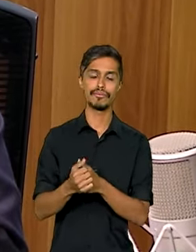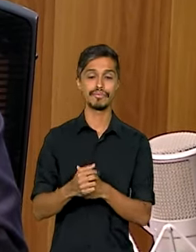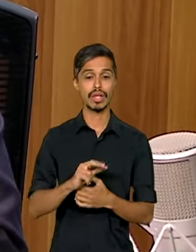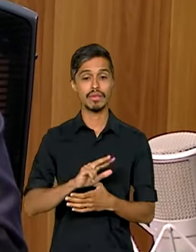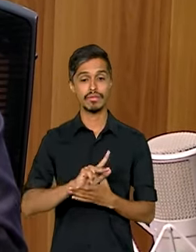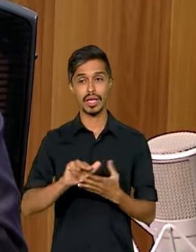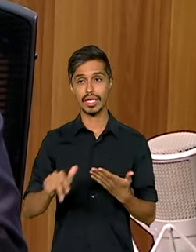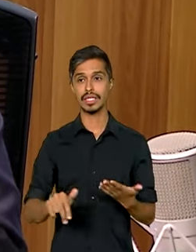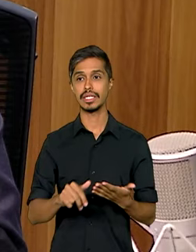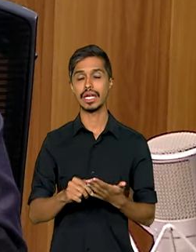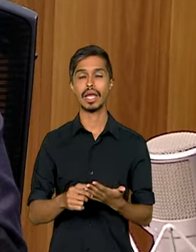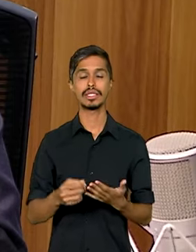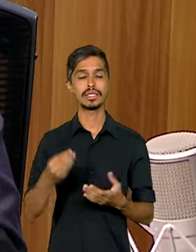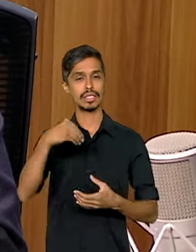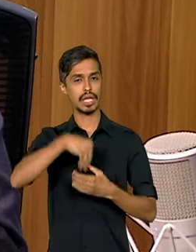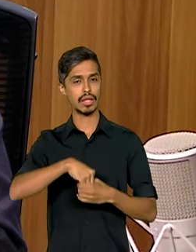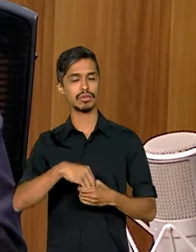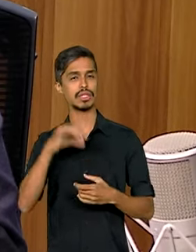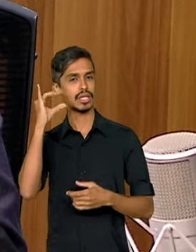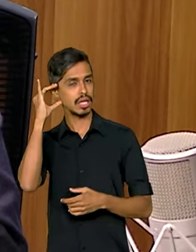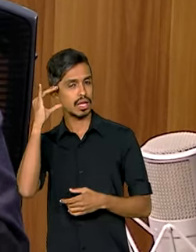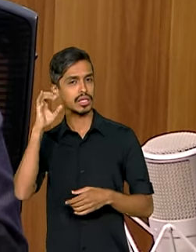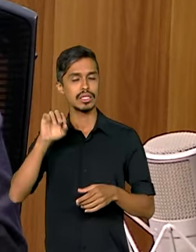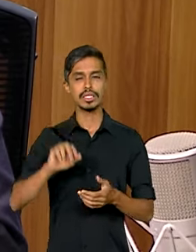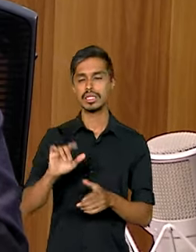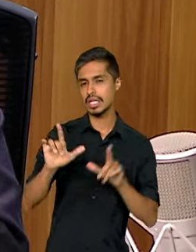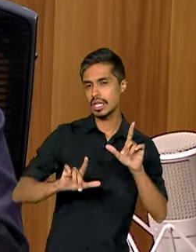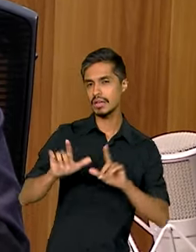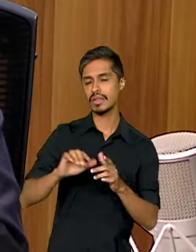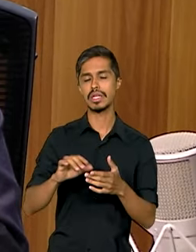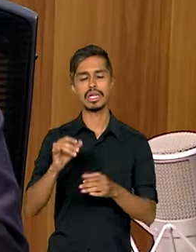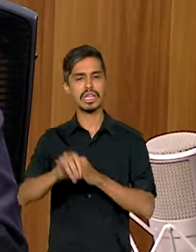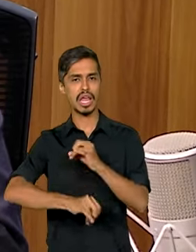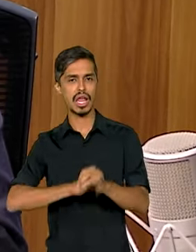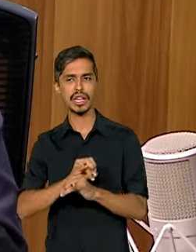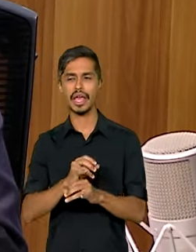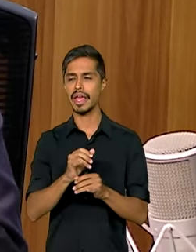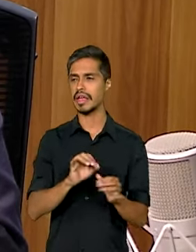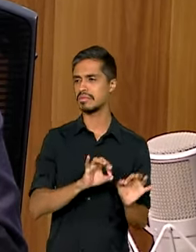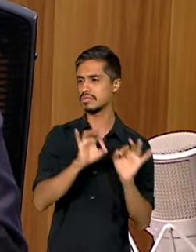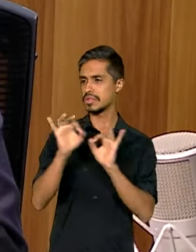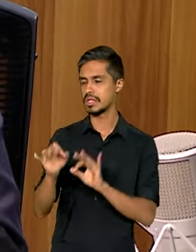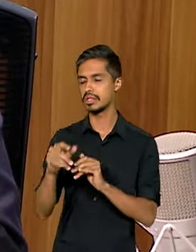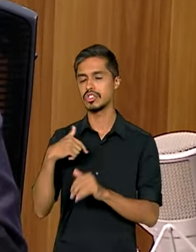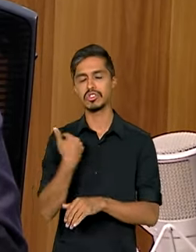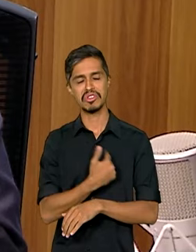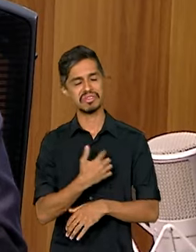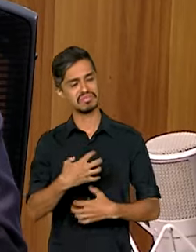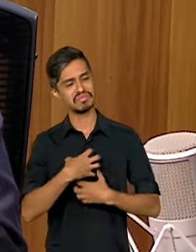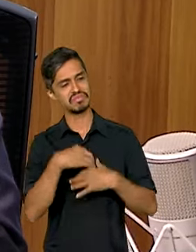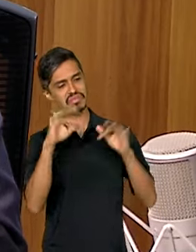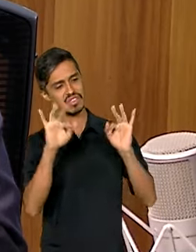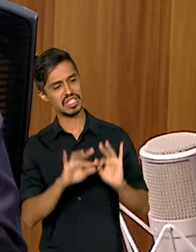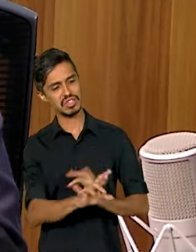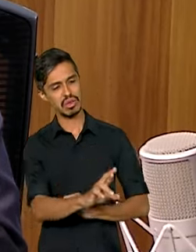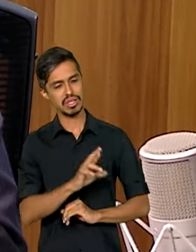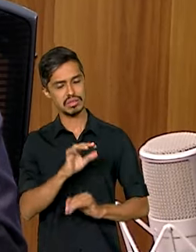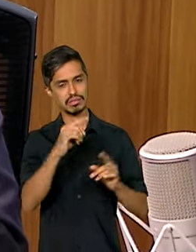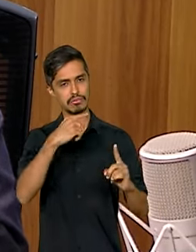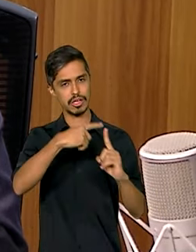peças da campanha na televisão no rádio na internet e a gente tá muito feliz e muito satisfeito com essa resposta